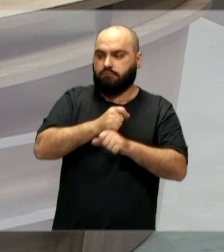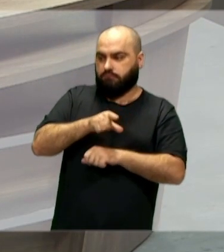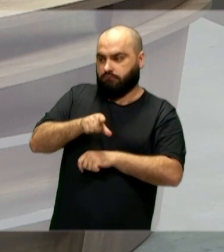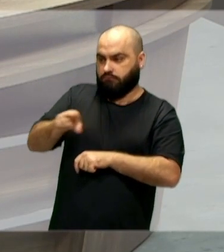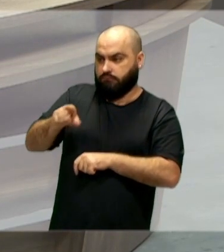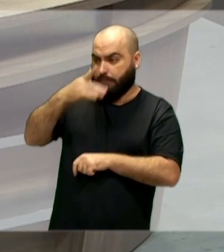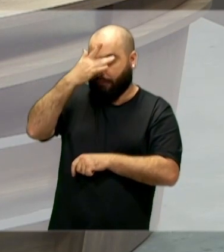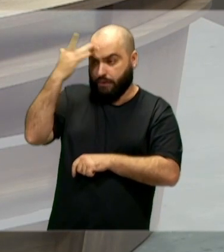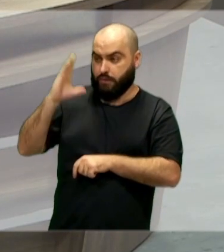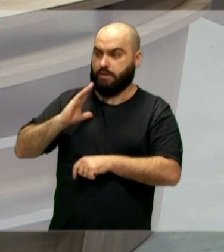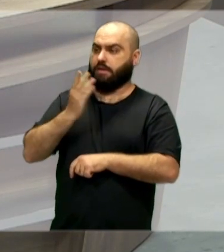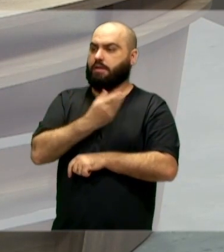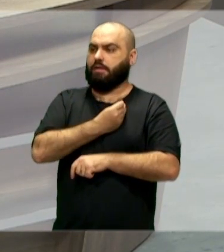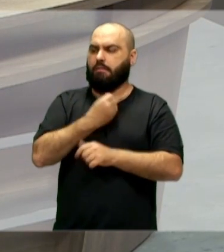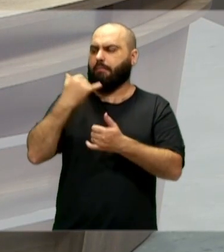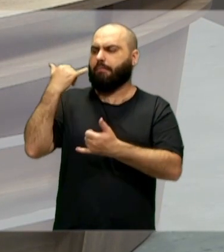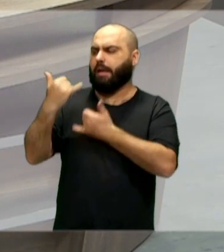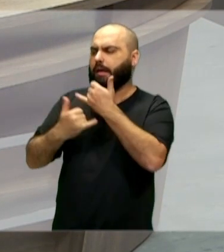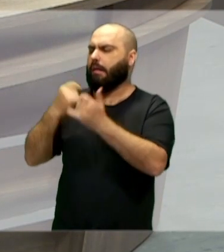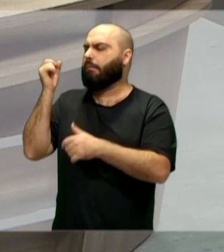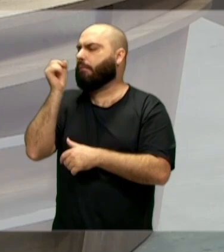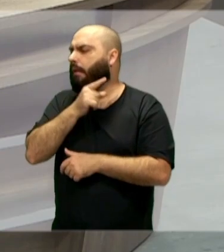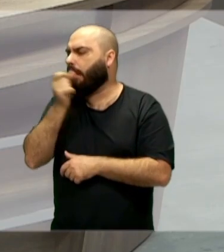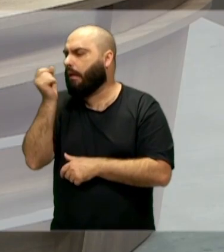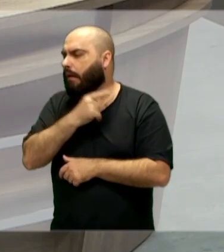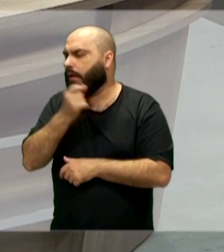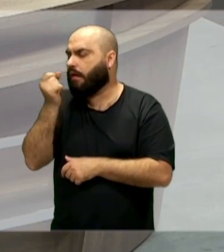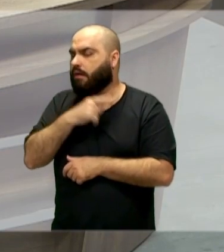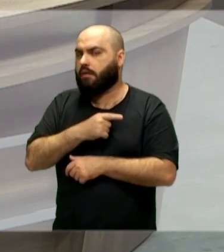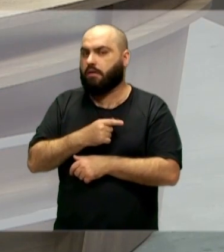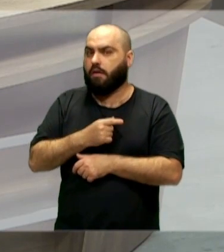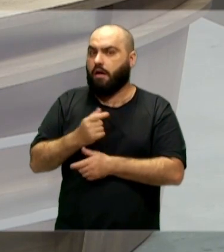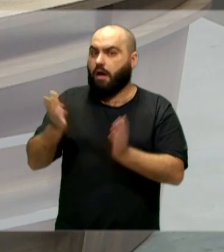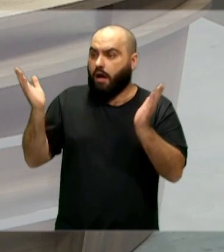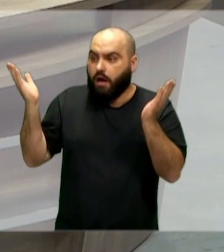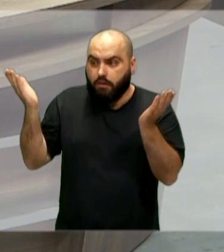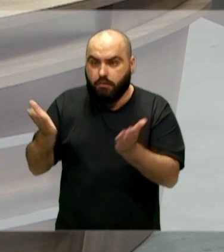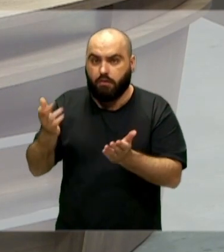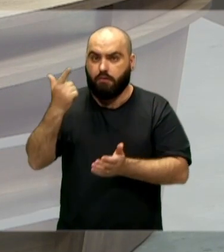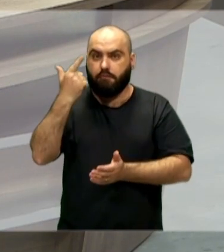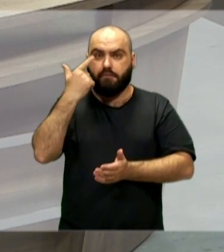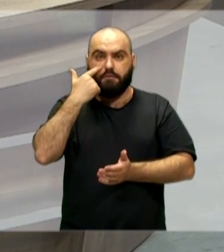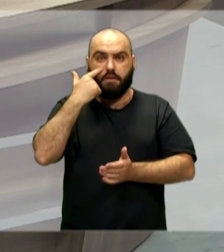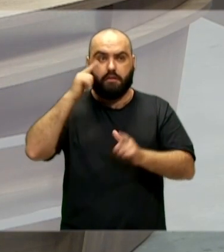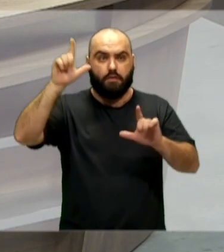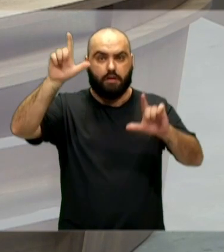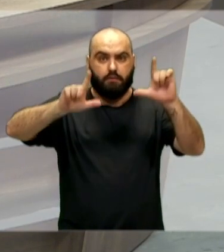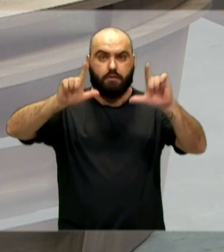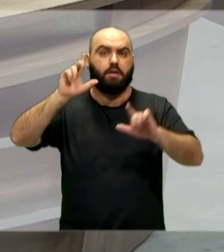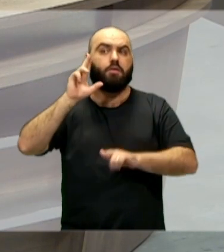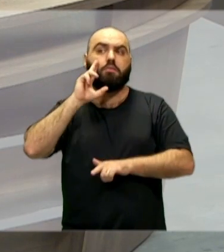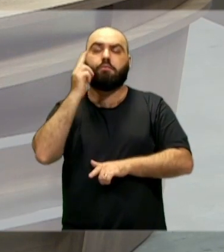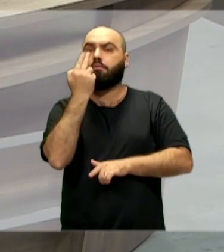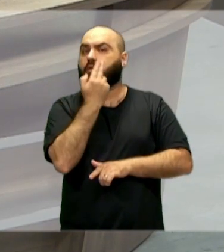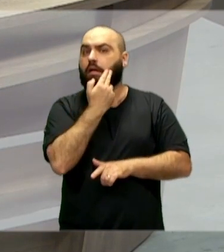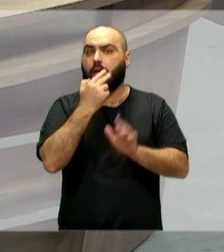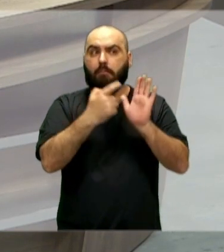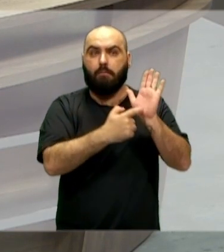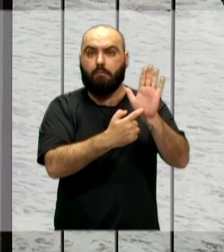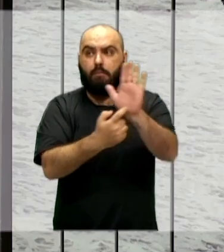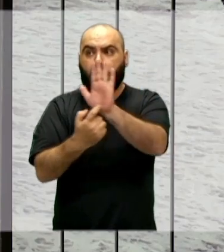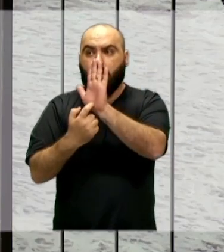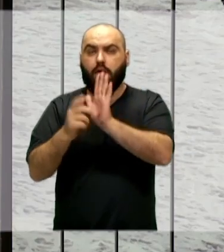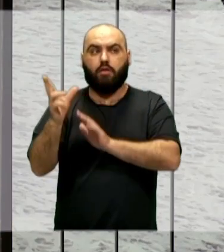agora, vendo como está tendo um destaque importante, como está sendo falado na mídia, isso para a gente é um marco gigantesco. Claro,